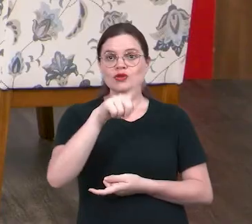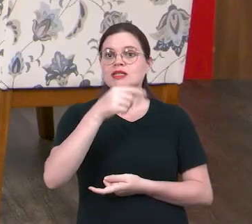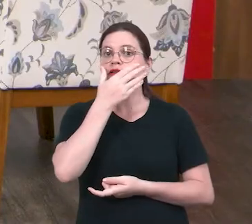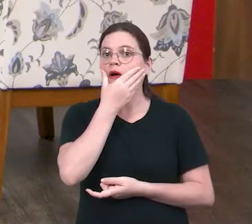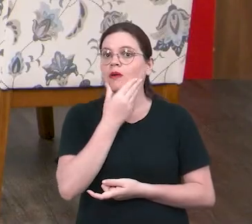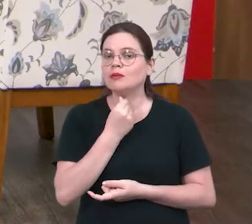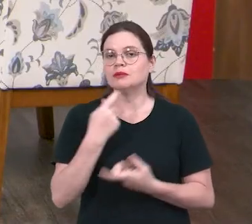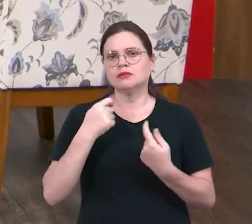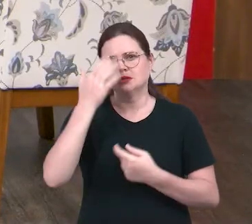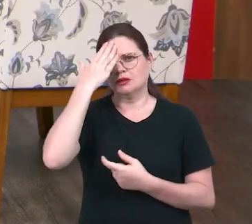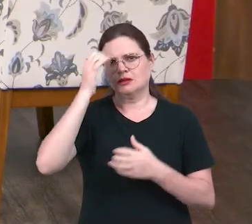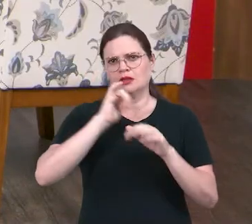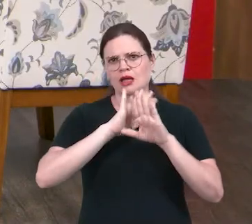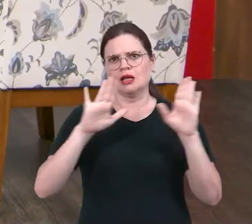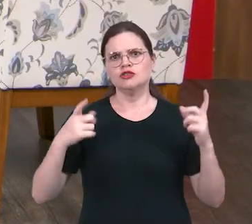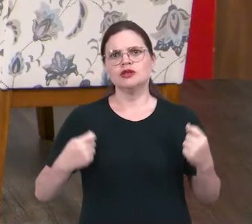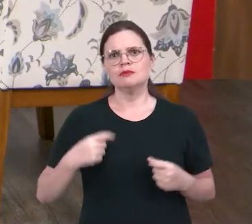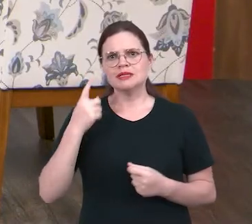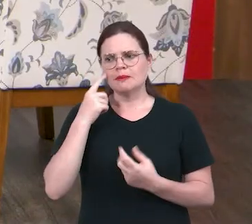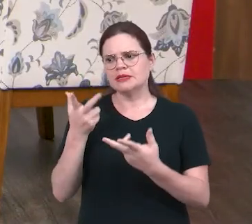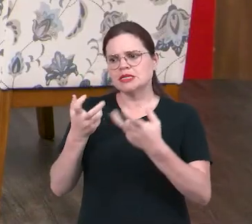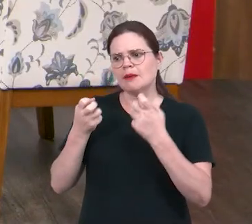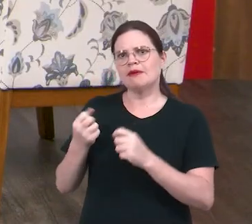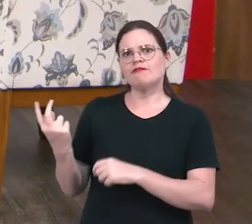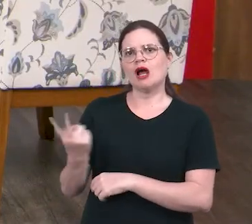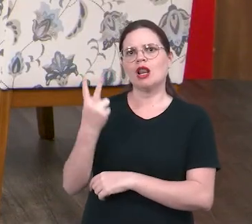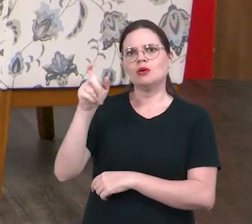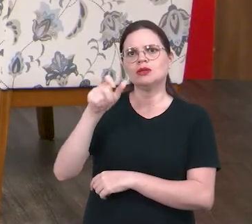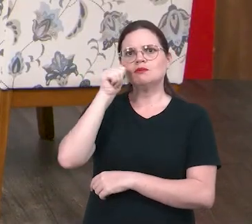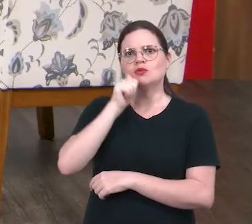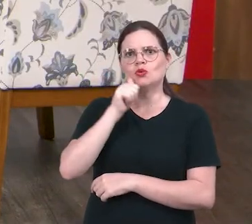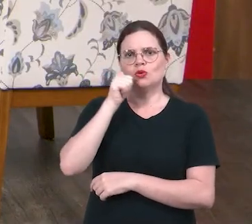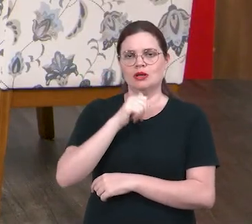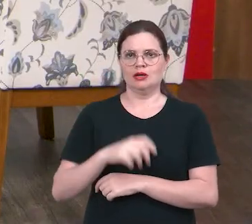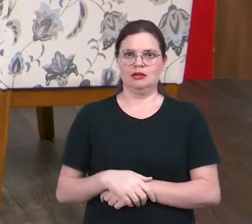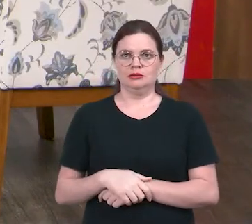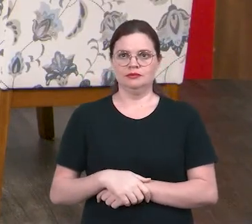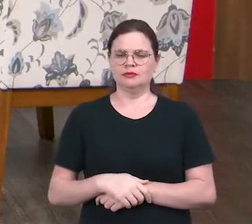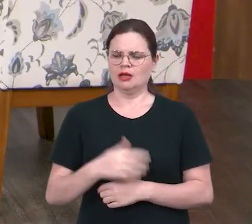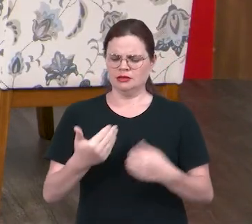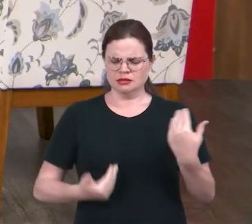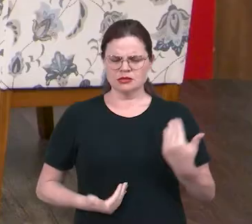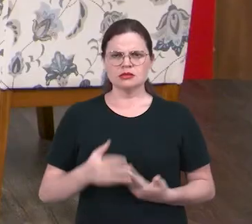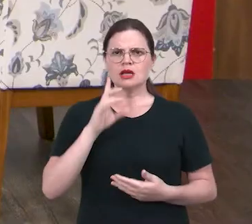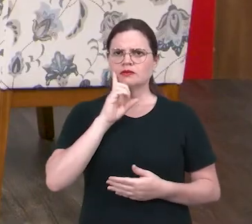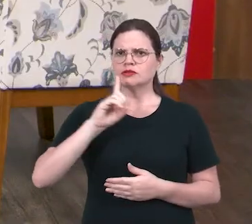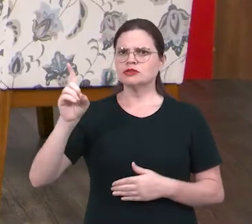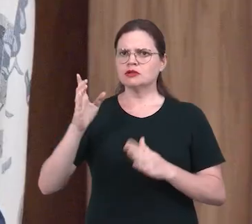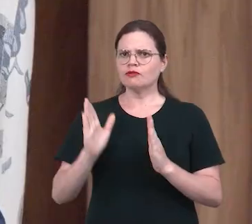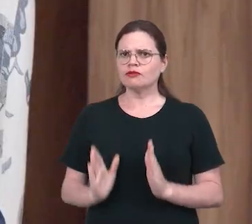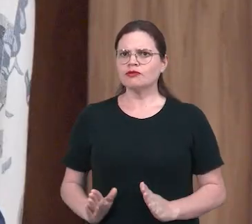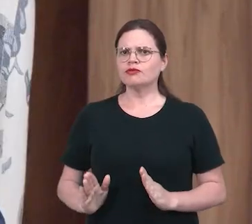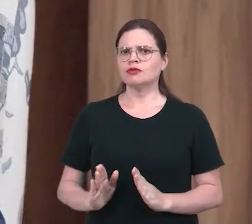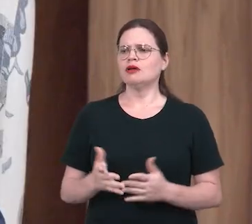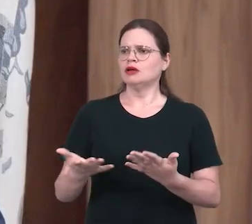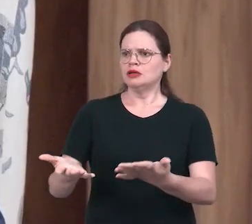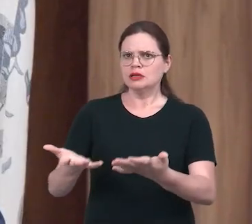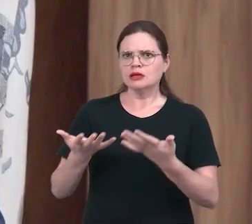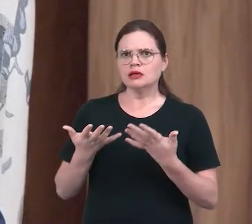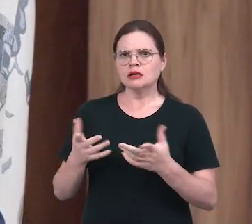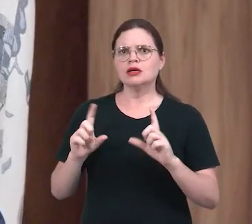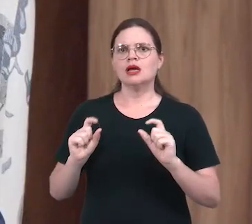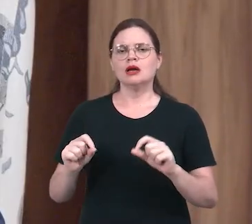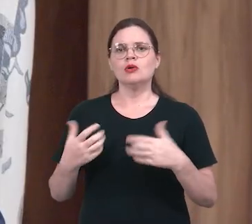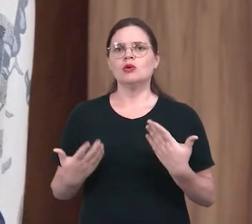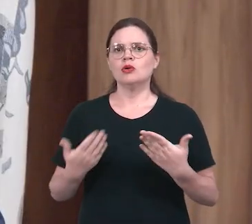isso. Nós precisamos desses valores. Mulheres que têm esses valores, servas de Deus, que descedentem a sede